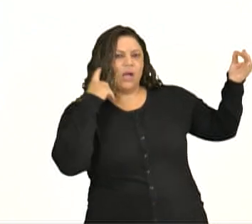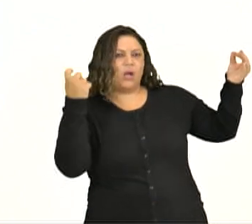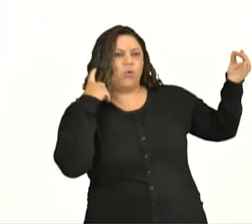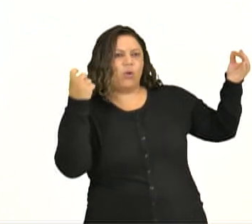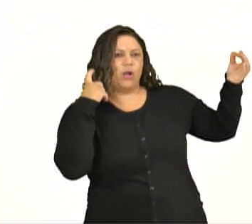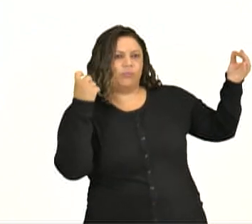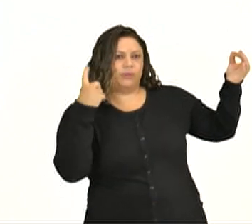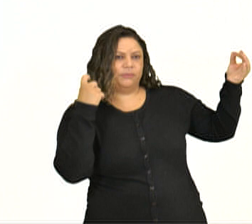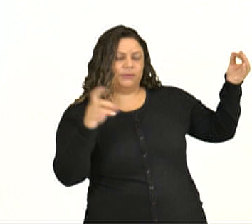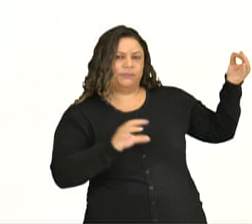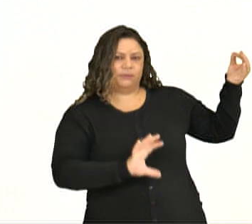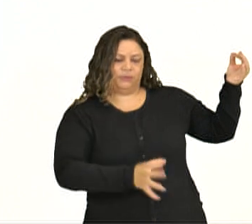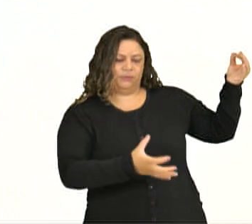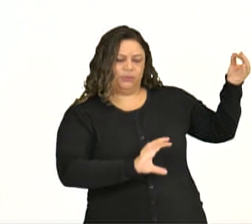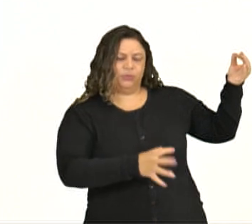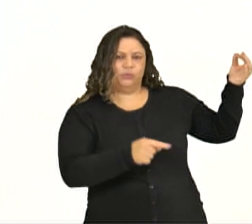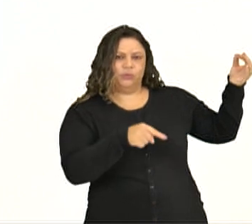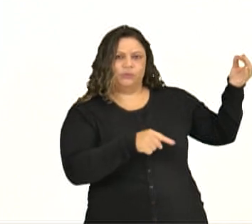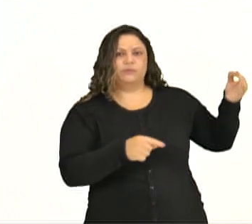a pedra e a vareta.